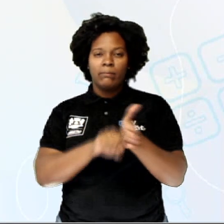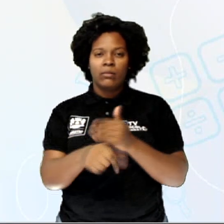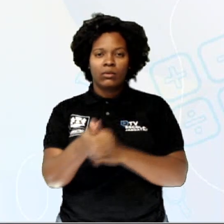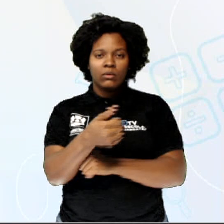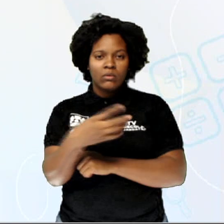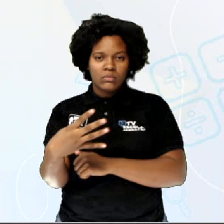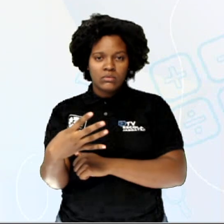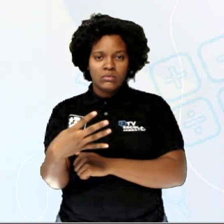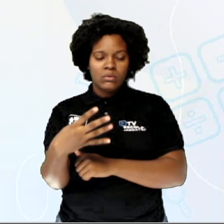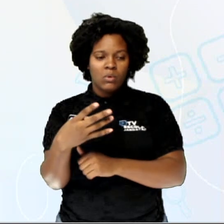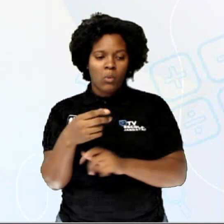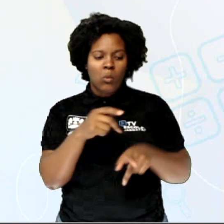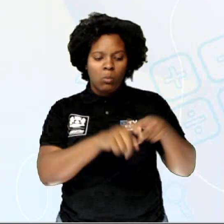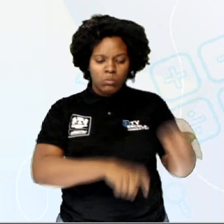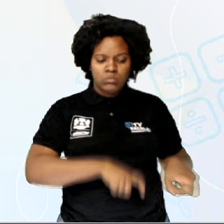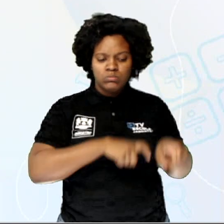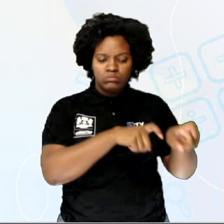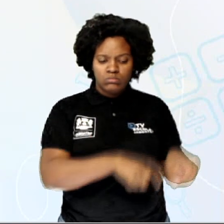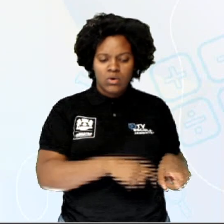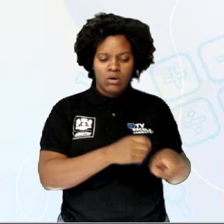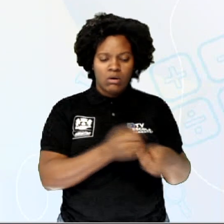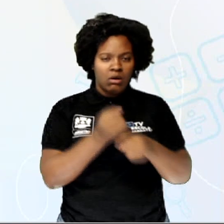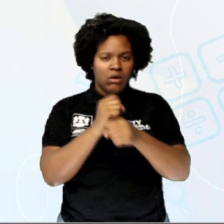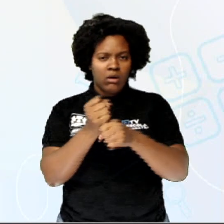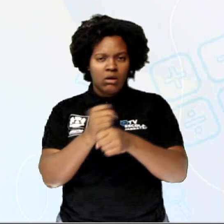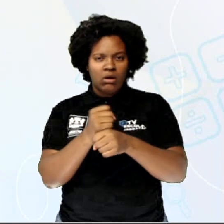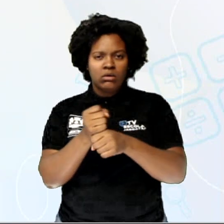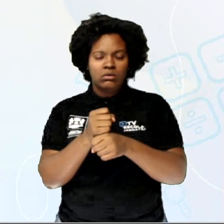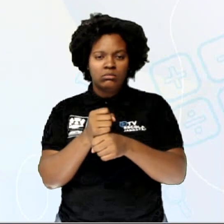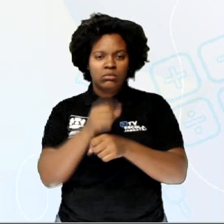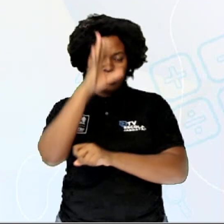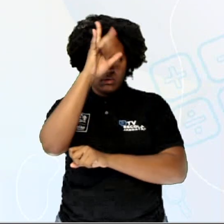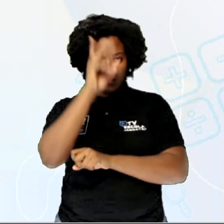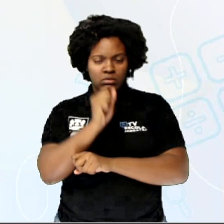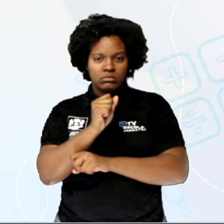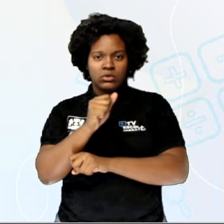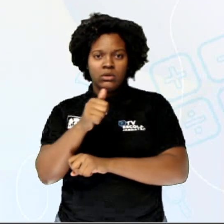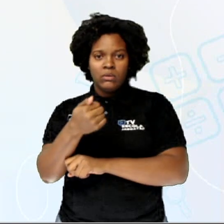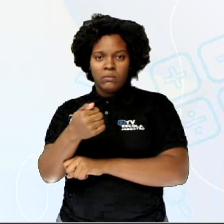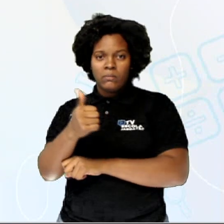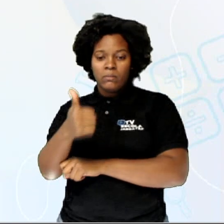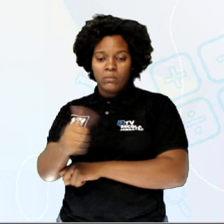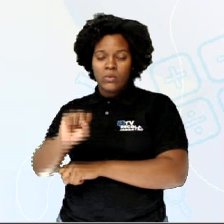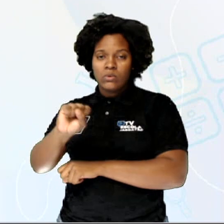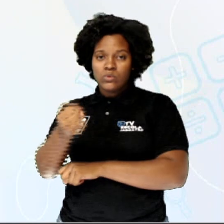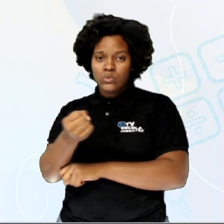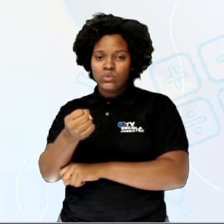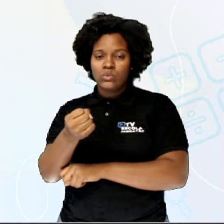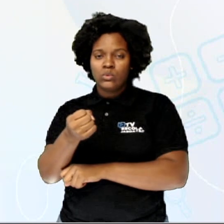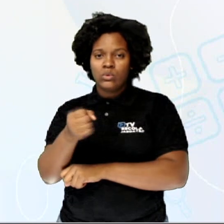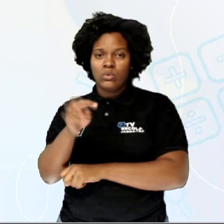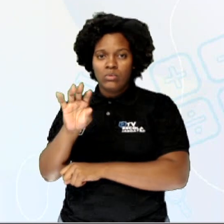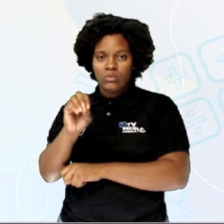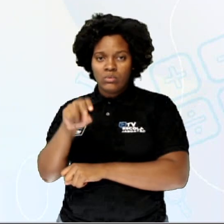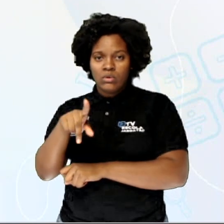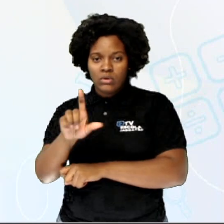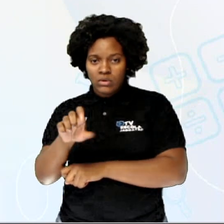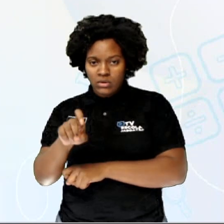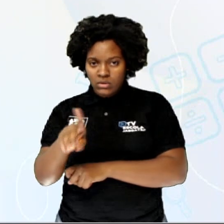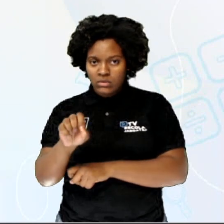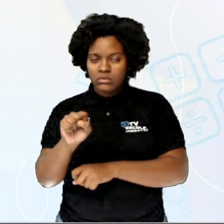que eu tenho, né? Então, ó, se eu compro 21 passagens a R$ 1,80, para eu saber quanto dinheiro eu tenho, é só eu pegar 21